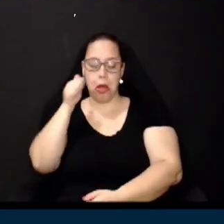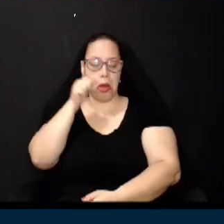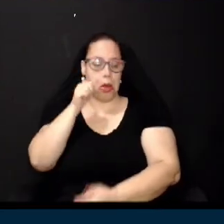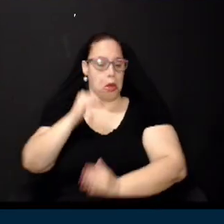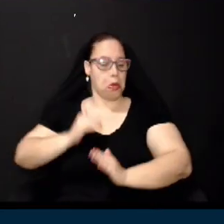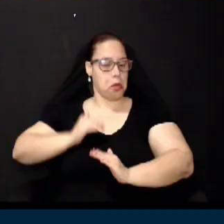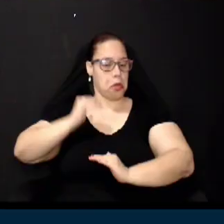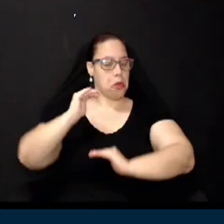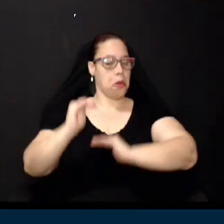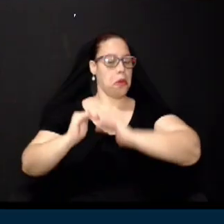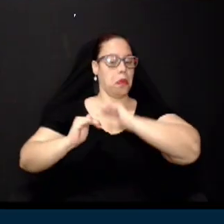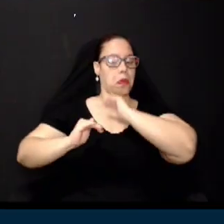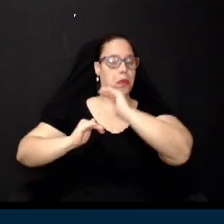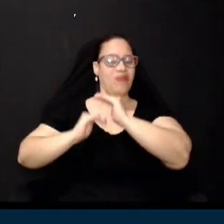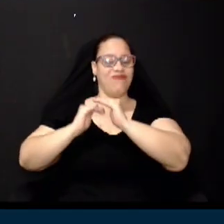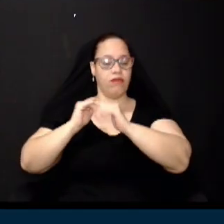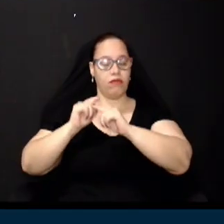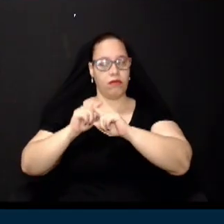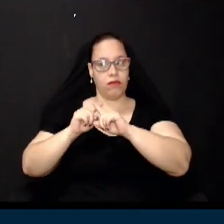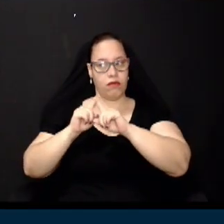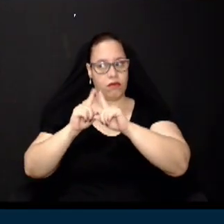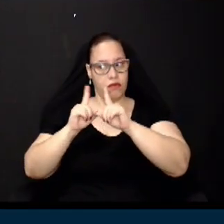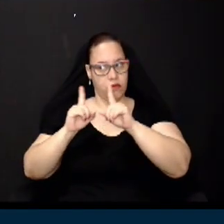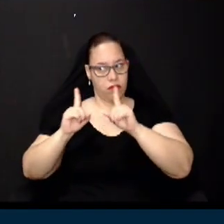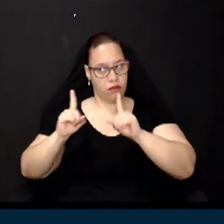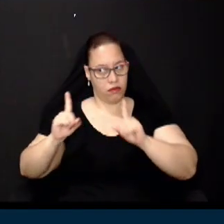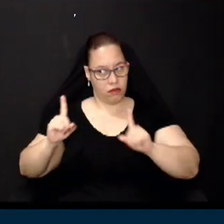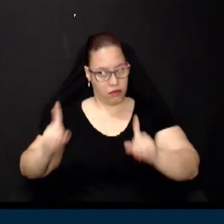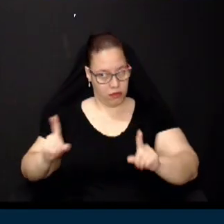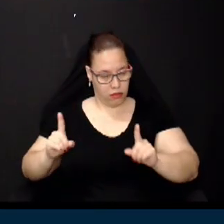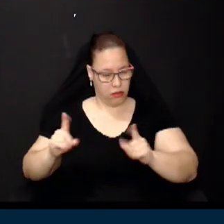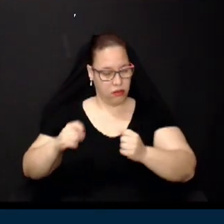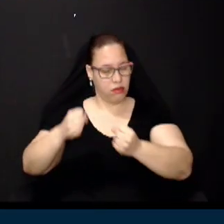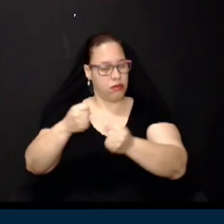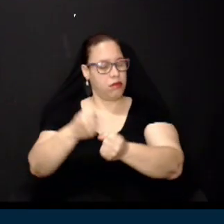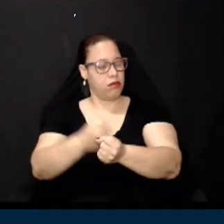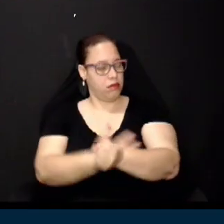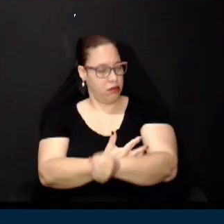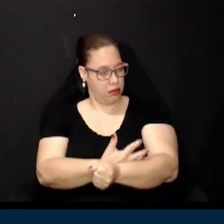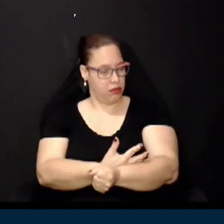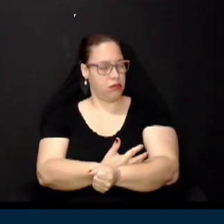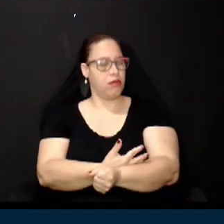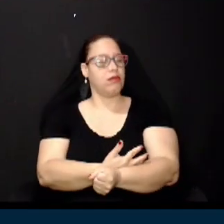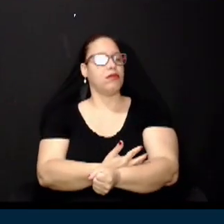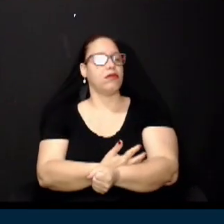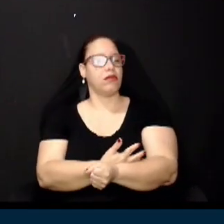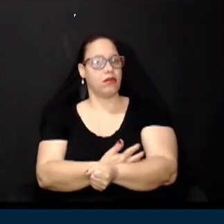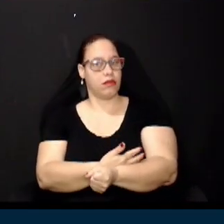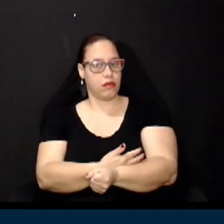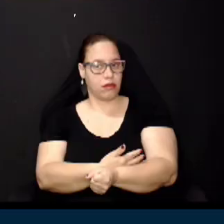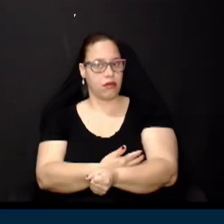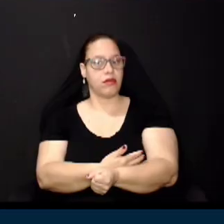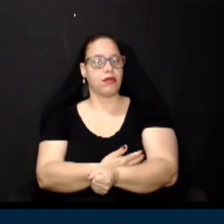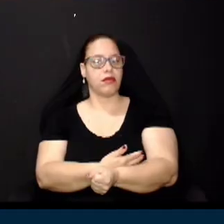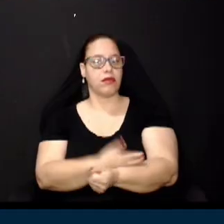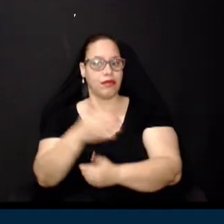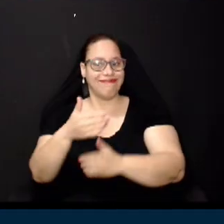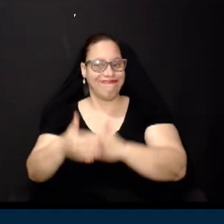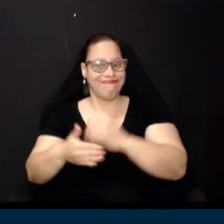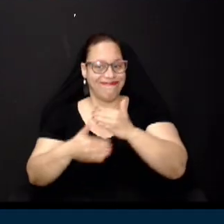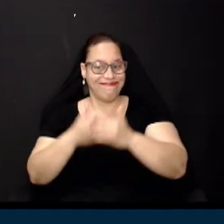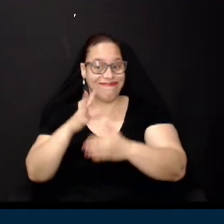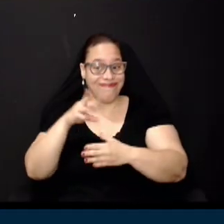né? Mas a gente precisa ver os impactos emocionais que estão permeando dentro